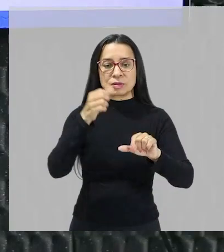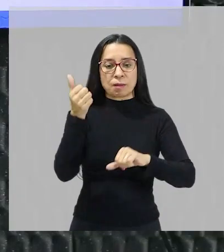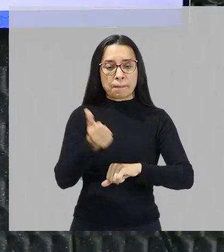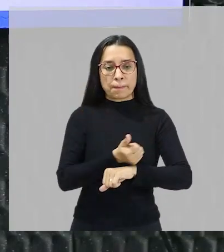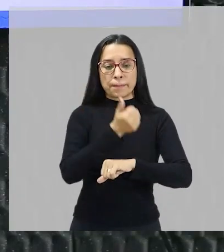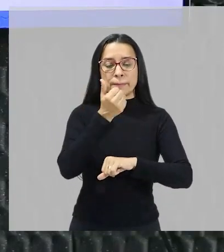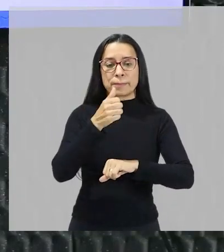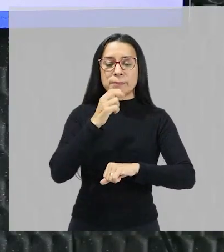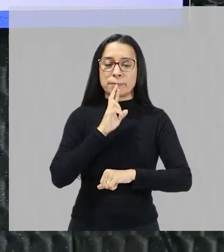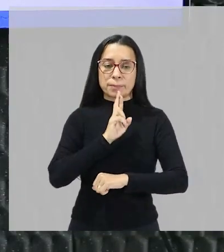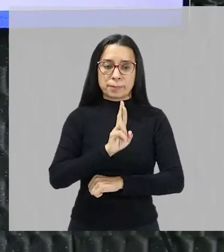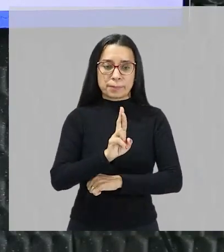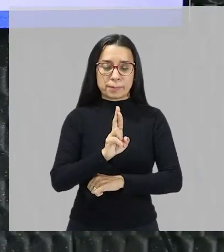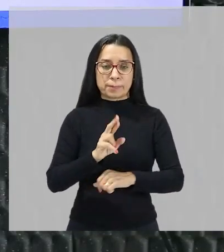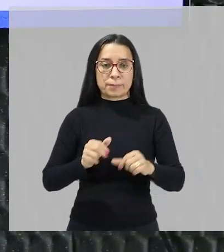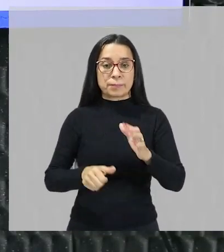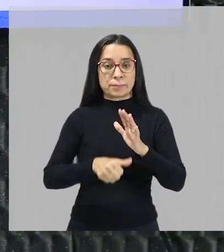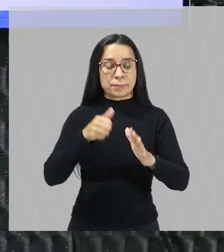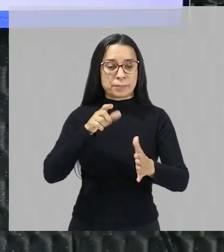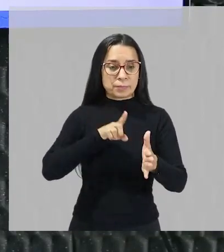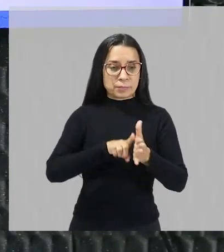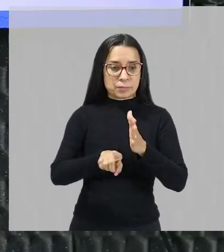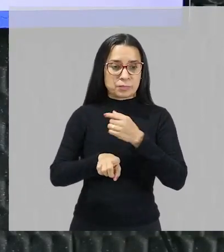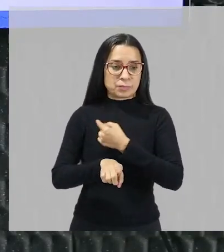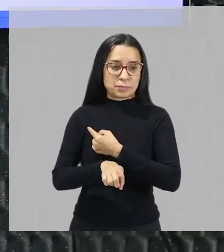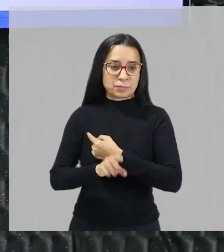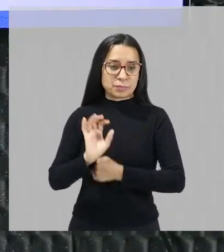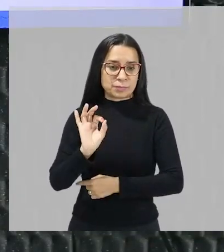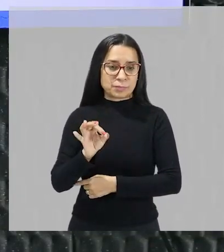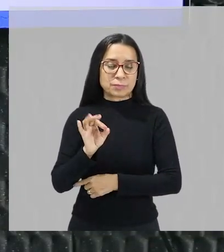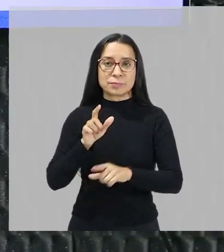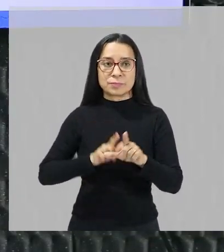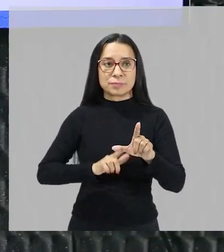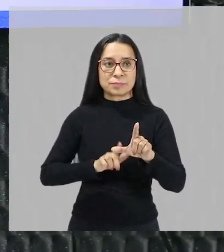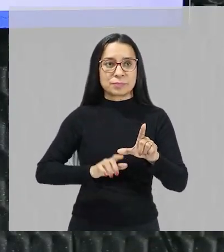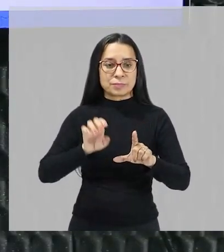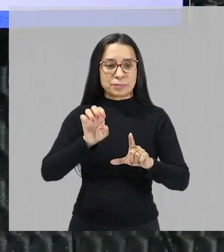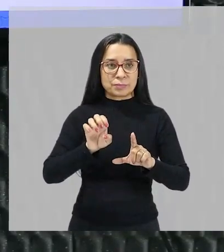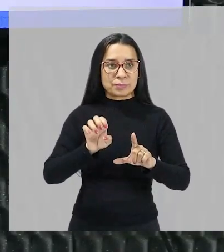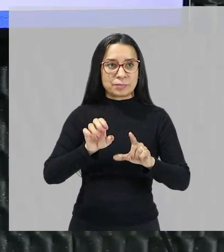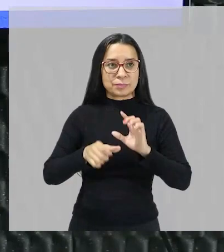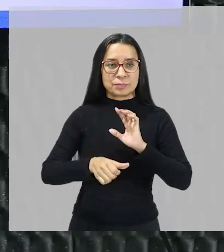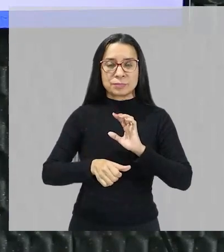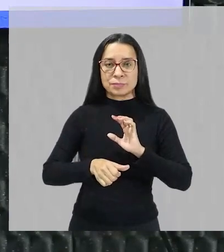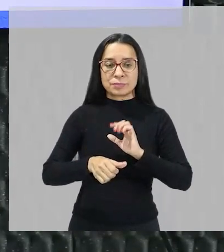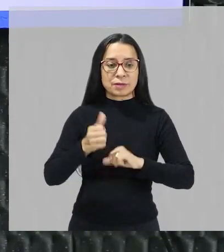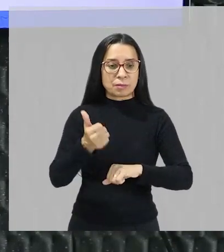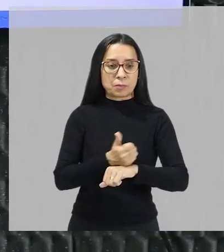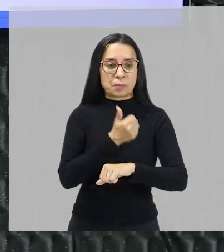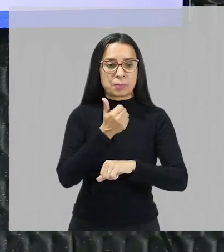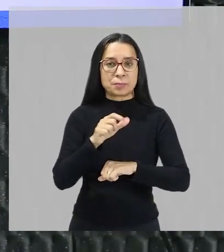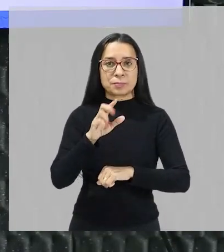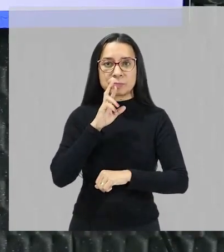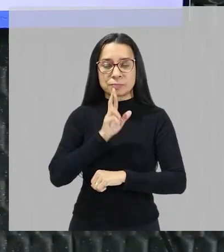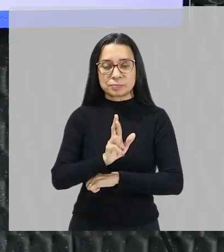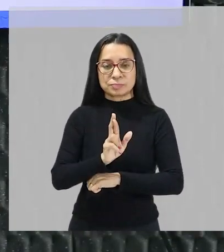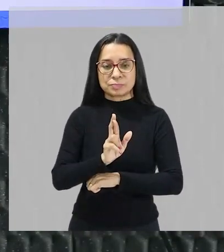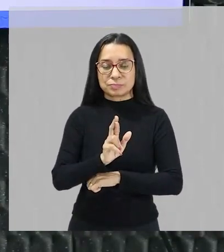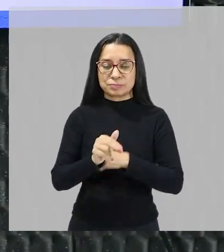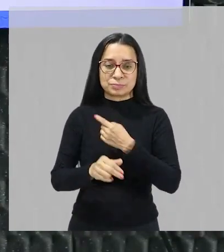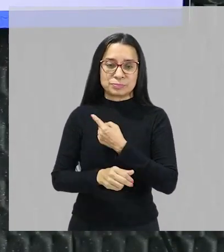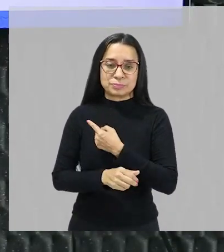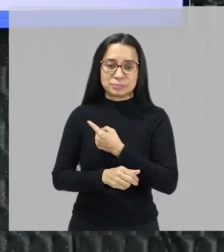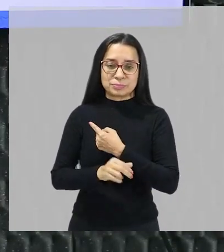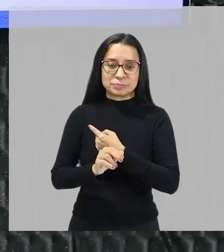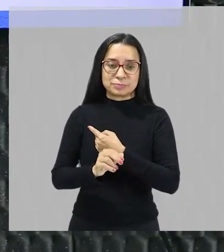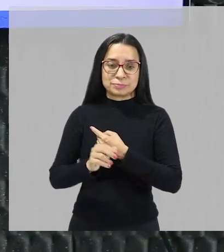opção nessa primeira, que a gente acertou a letra E, de fato era a melhor opção dentre todas para a gente acertar